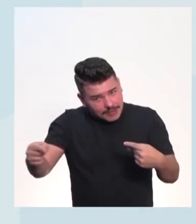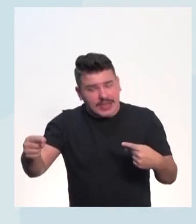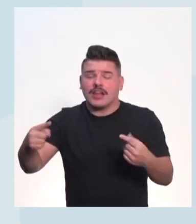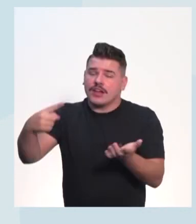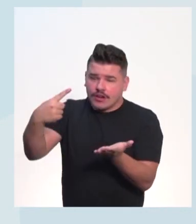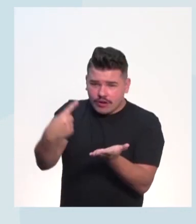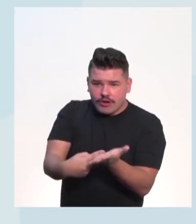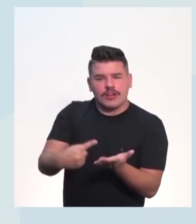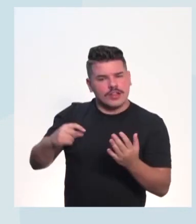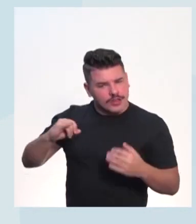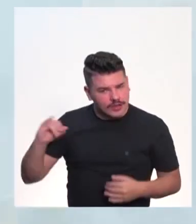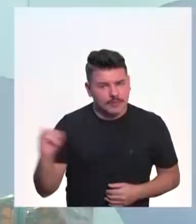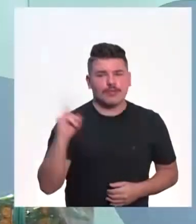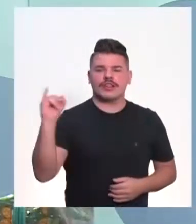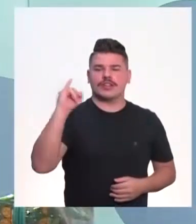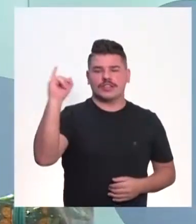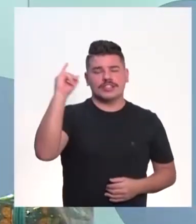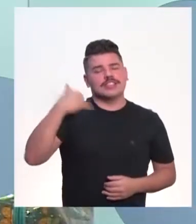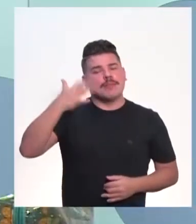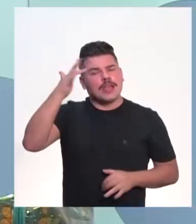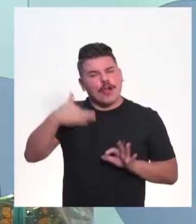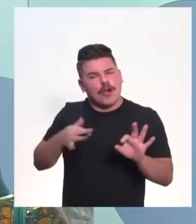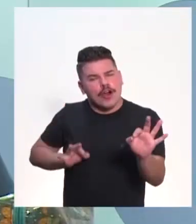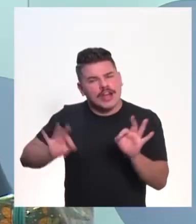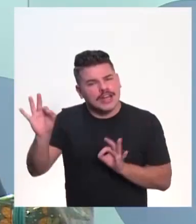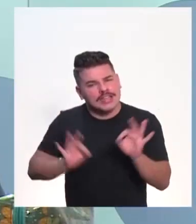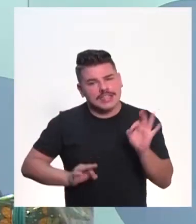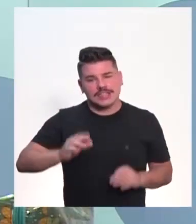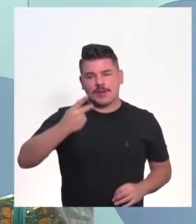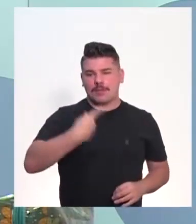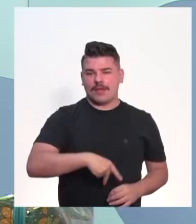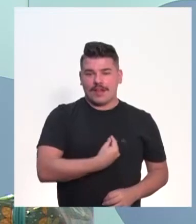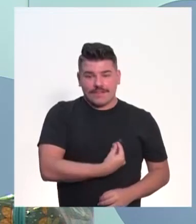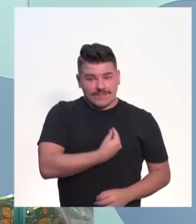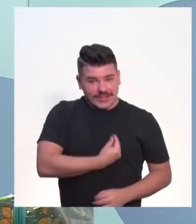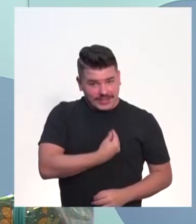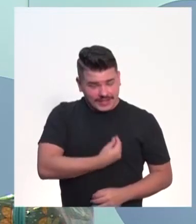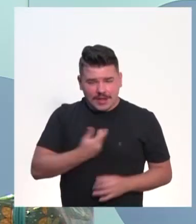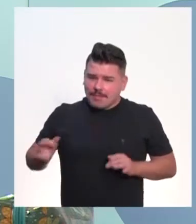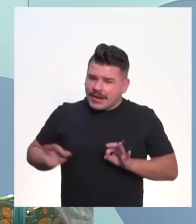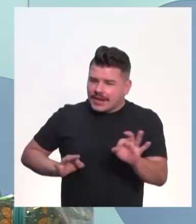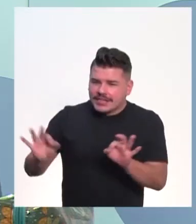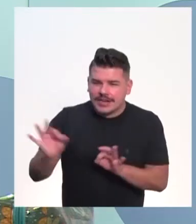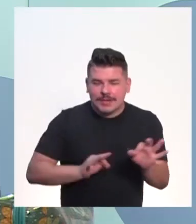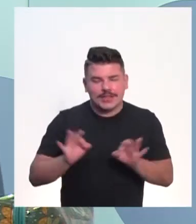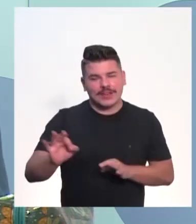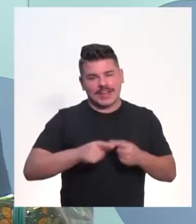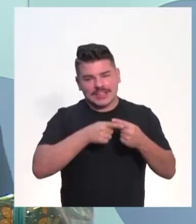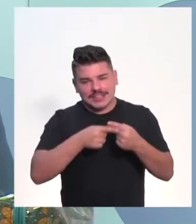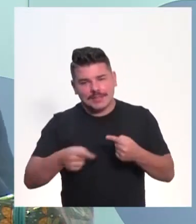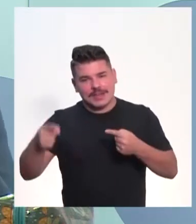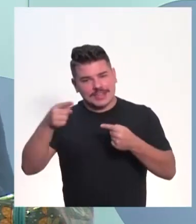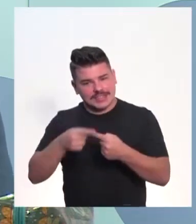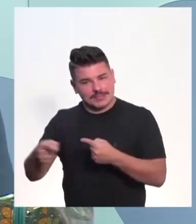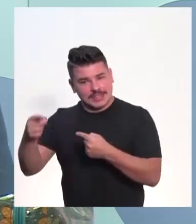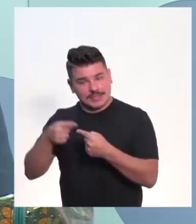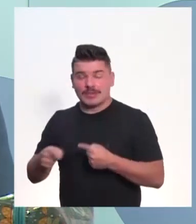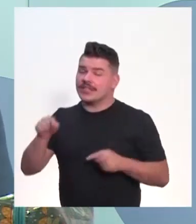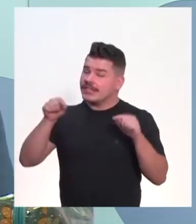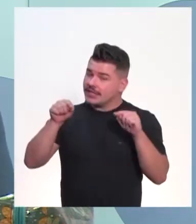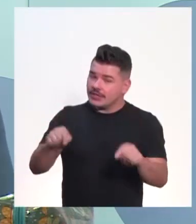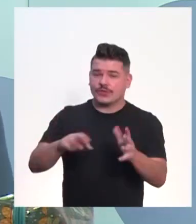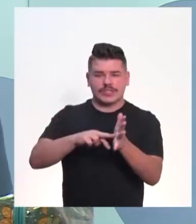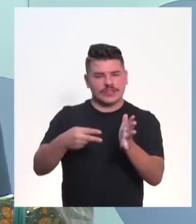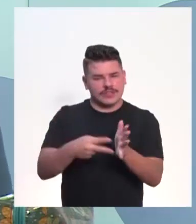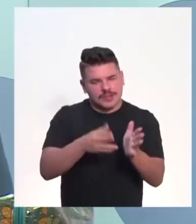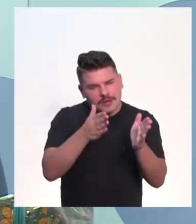gente retome a nossa organização pessoal, o nosso planejamento semanal a cada semana. Esse é um processo que a gente vai